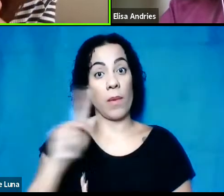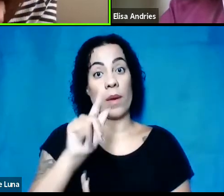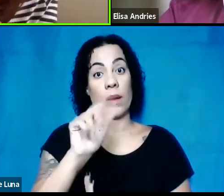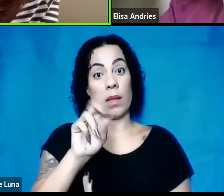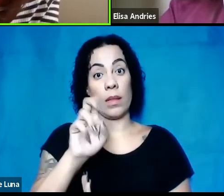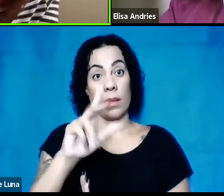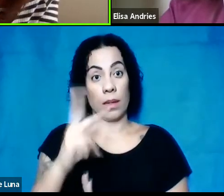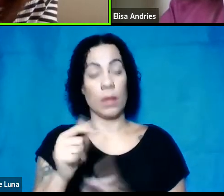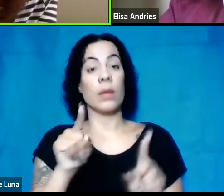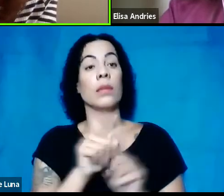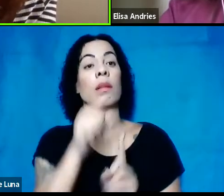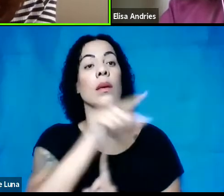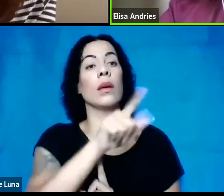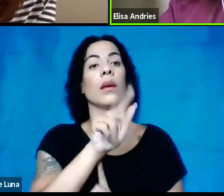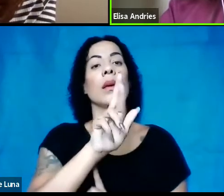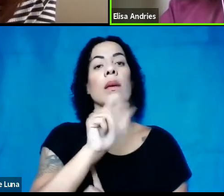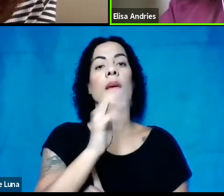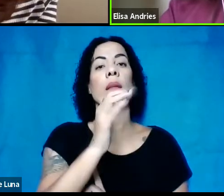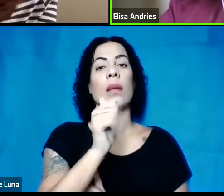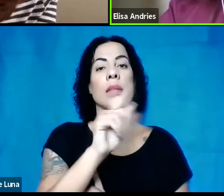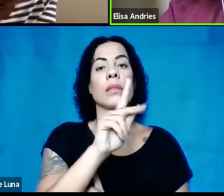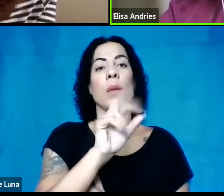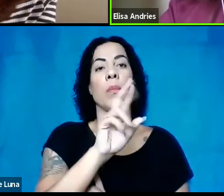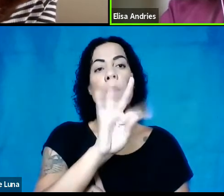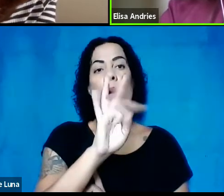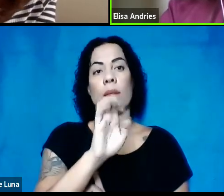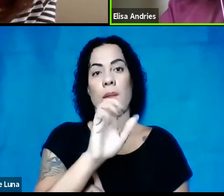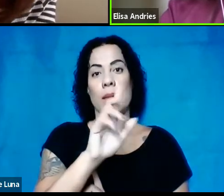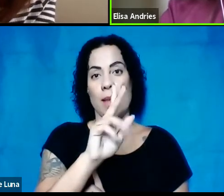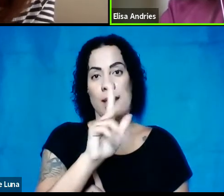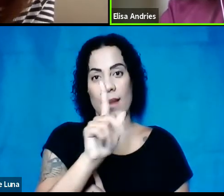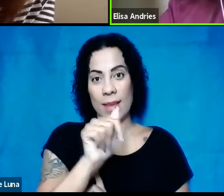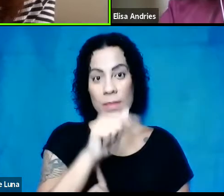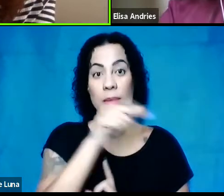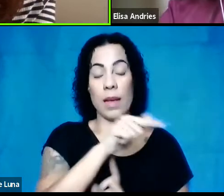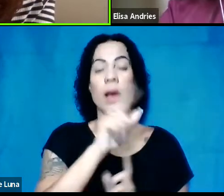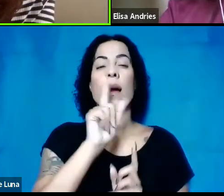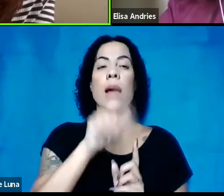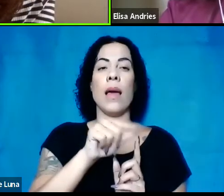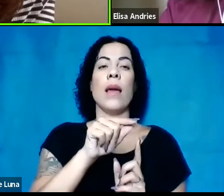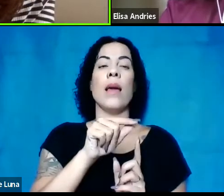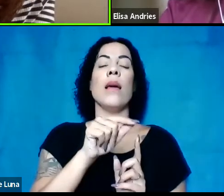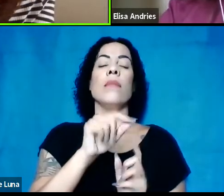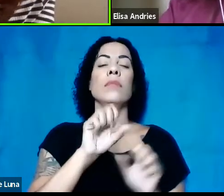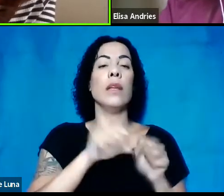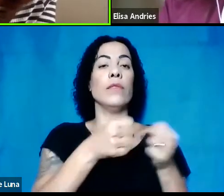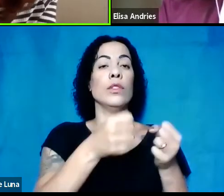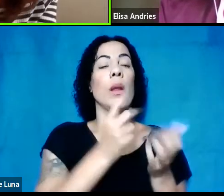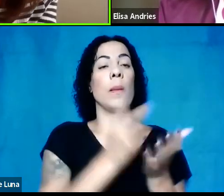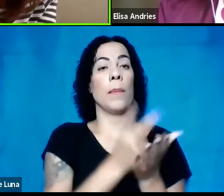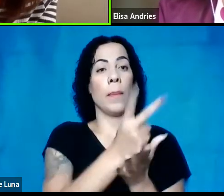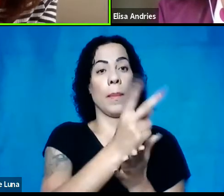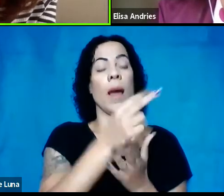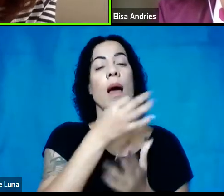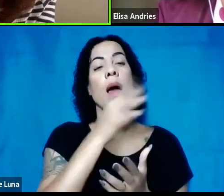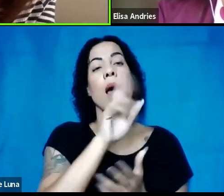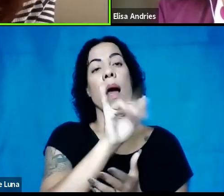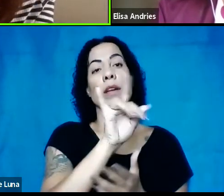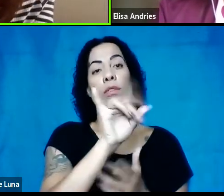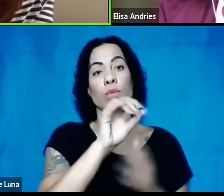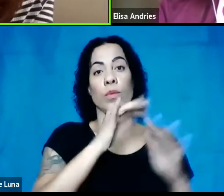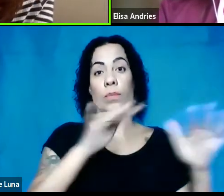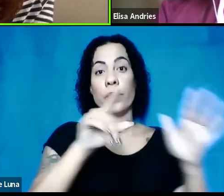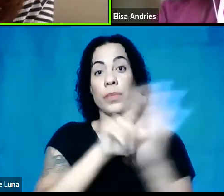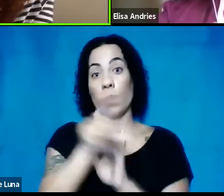querida Graça Portela, do ICICT, né, defensora permanente da radiodifusão, Ela pergunta também para a Elisa